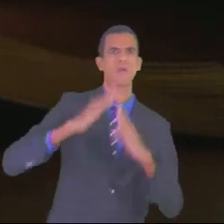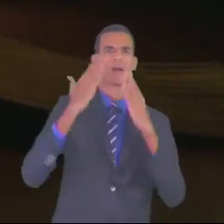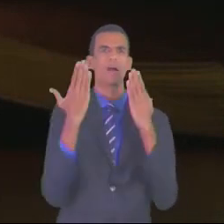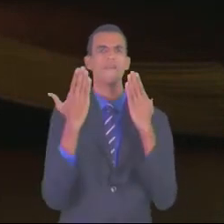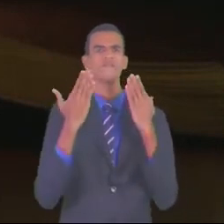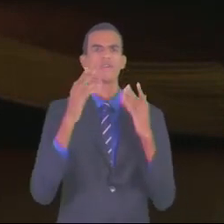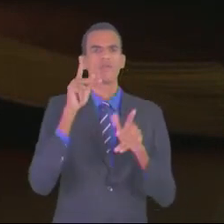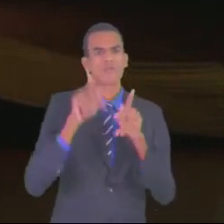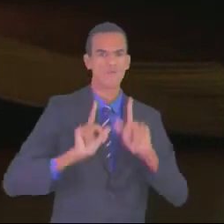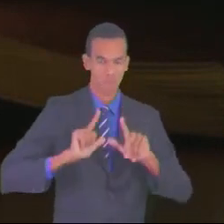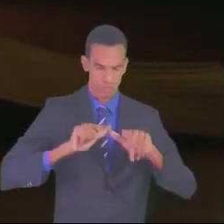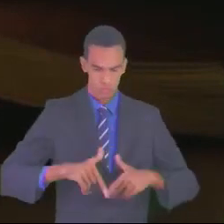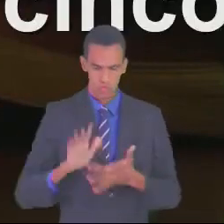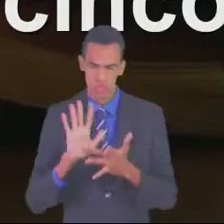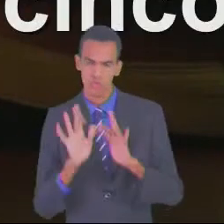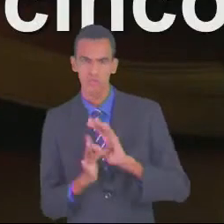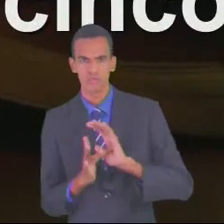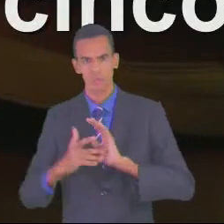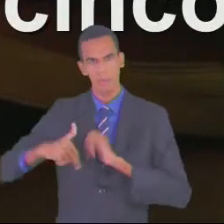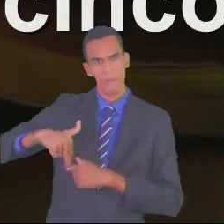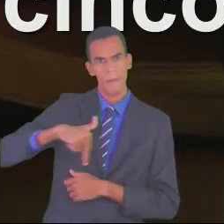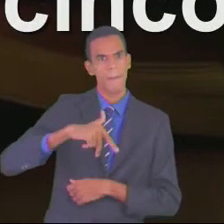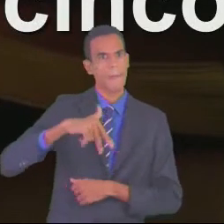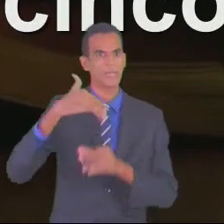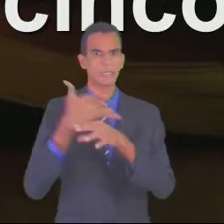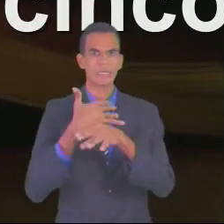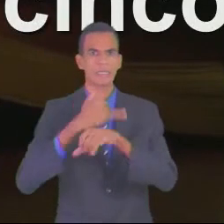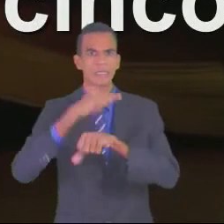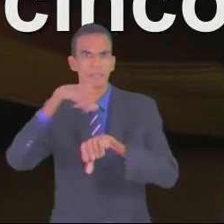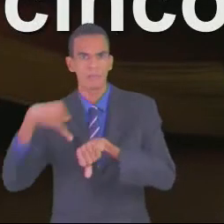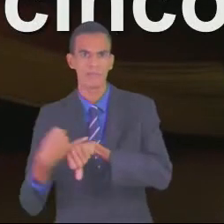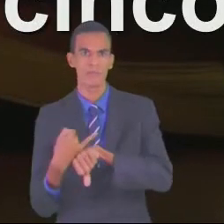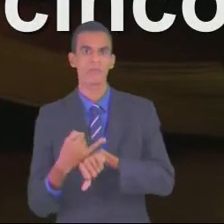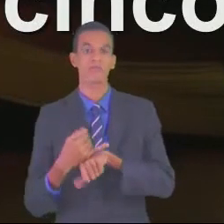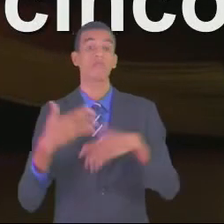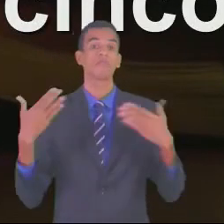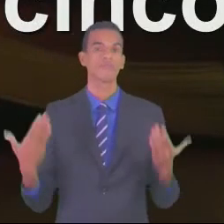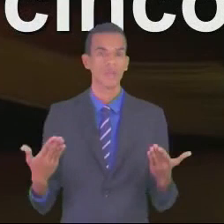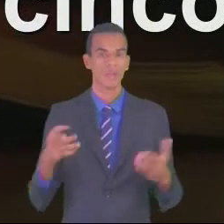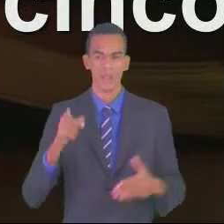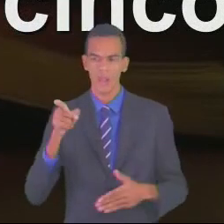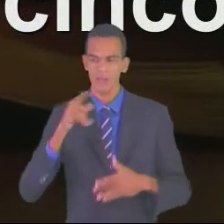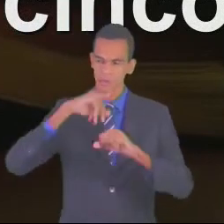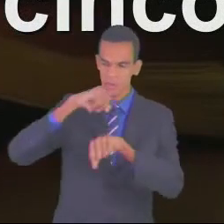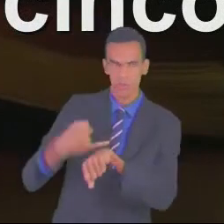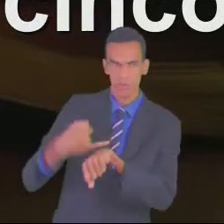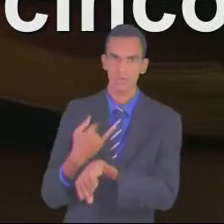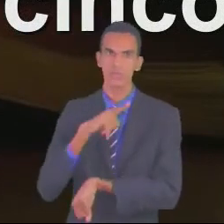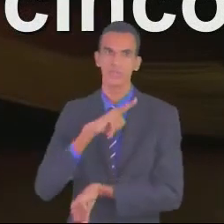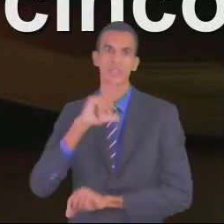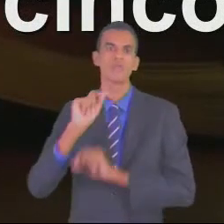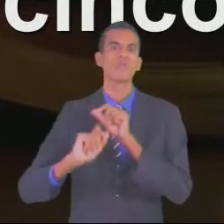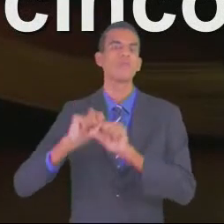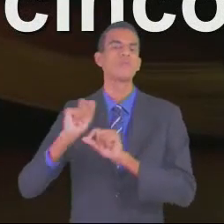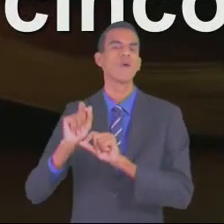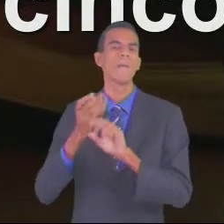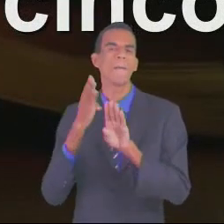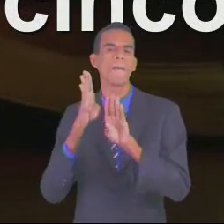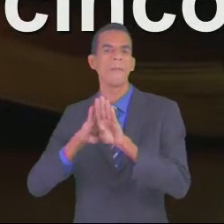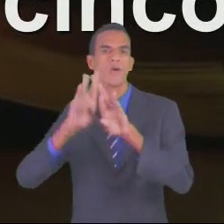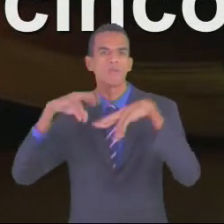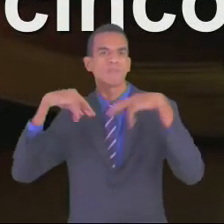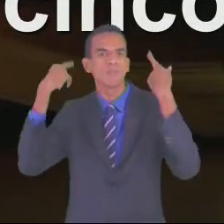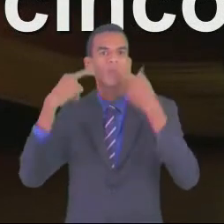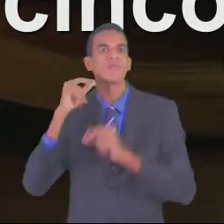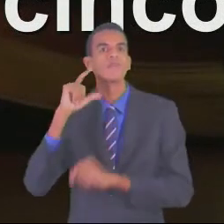Jesus subiu a Jerusalém. Ora, em Jerusalém, próximo à porta das